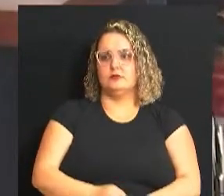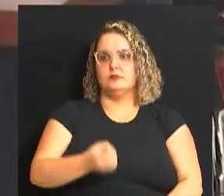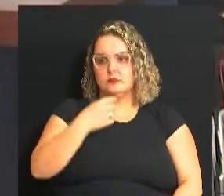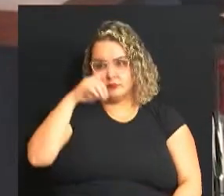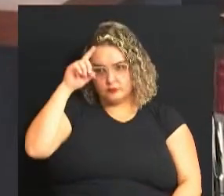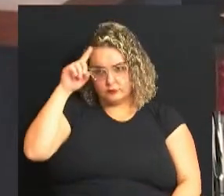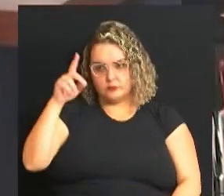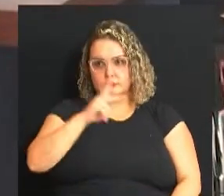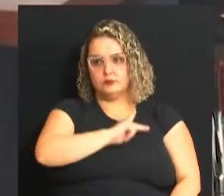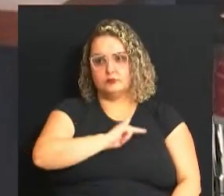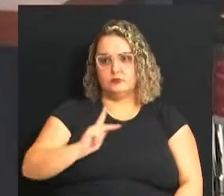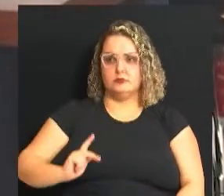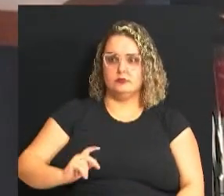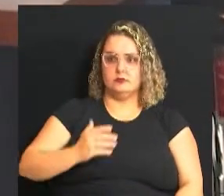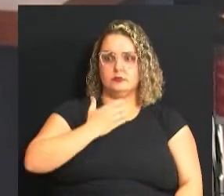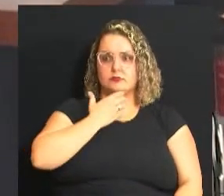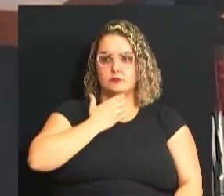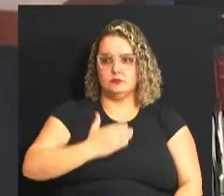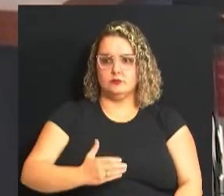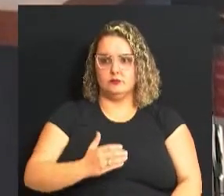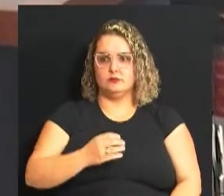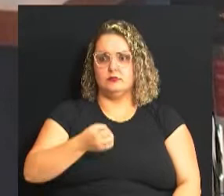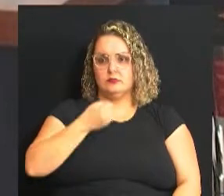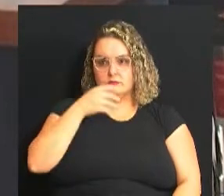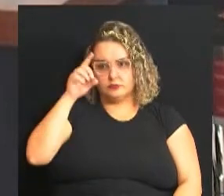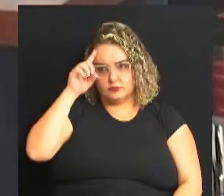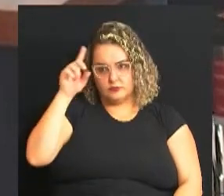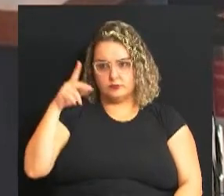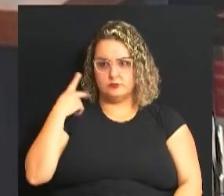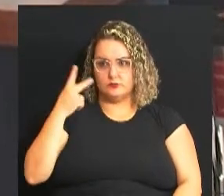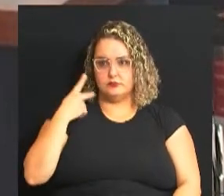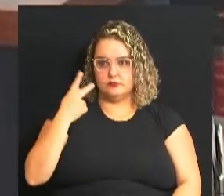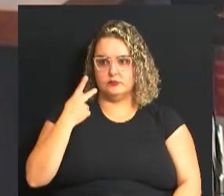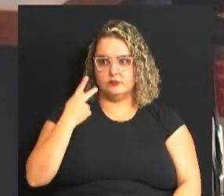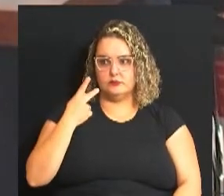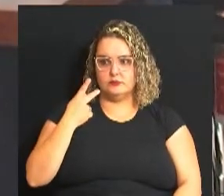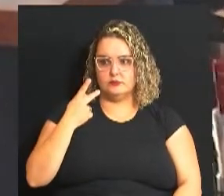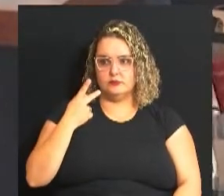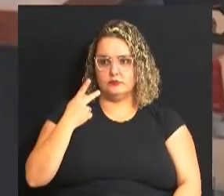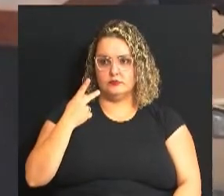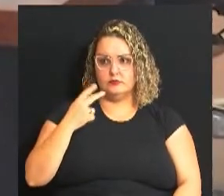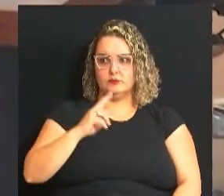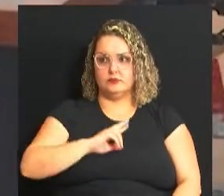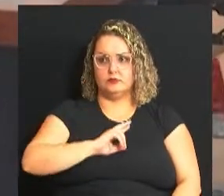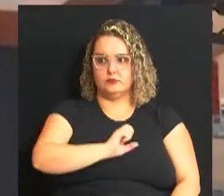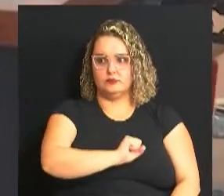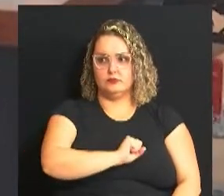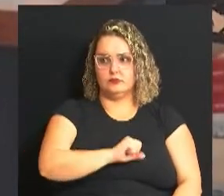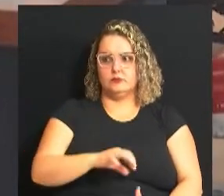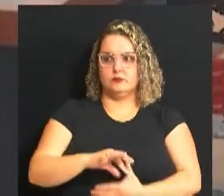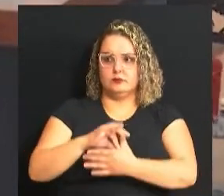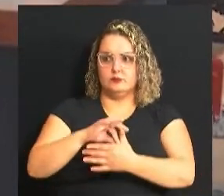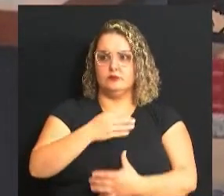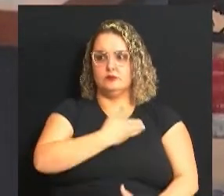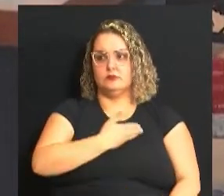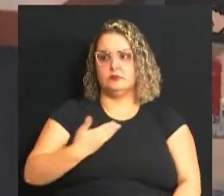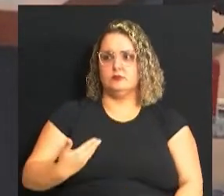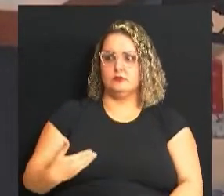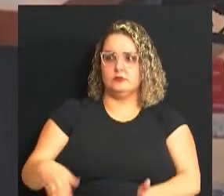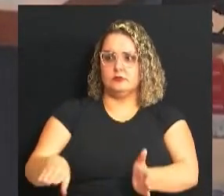Luiz. Bom dia ao vereador Rossini, né, líder do governo, que acaba de chegar